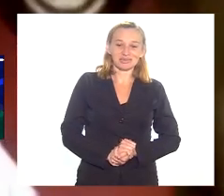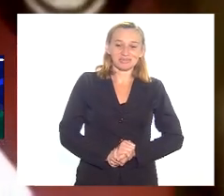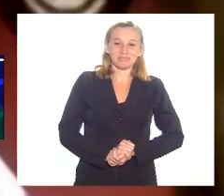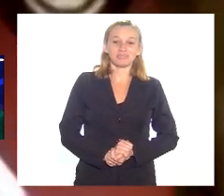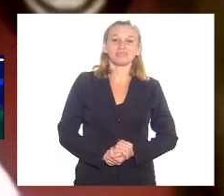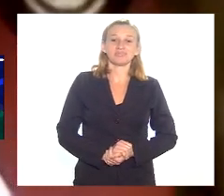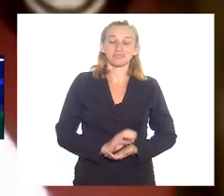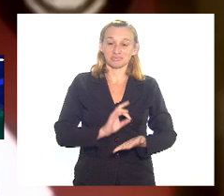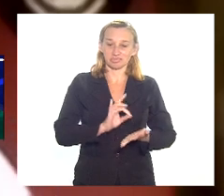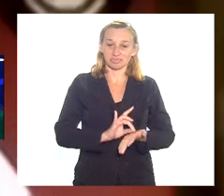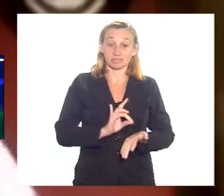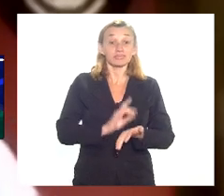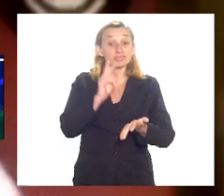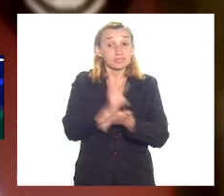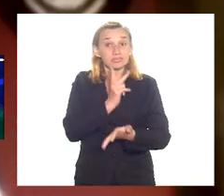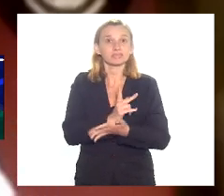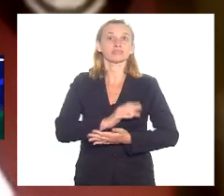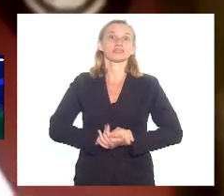verdadeiro